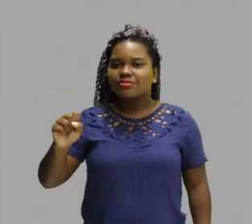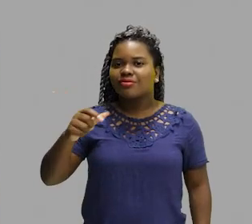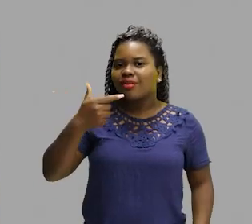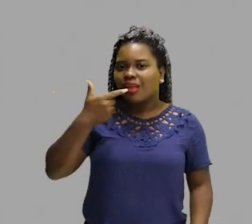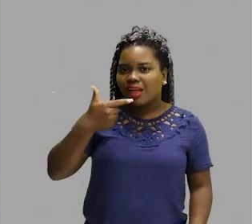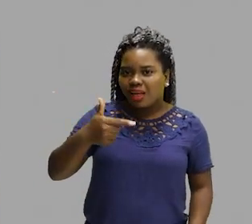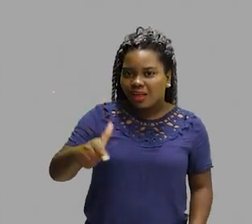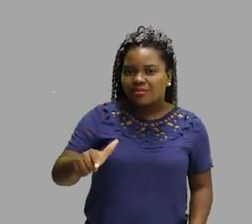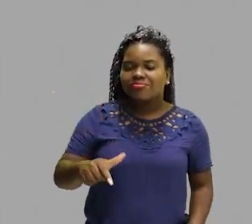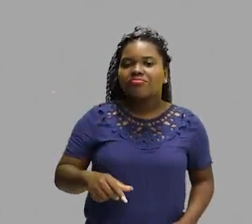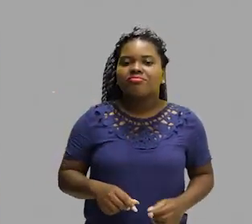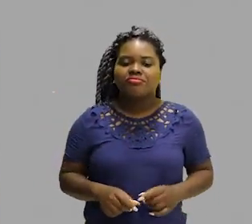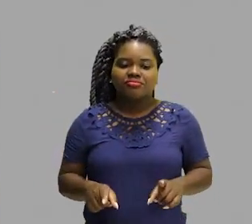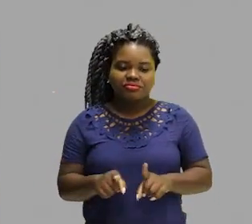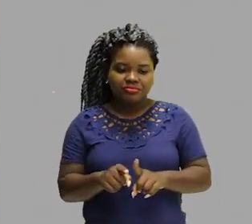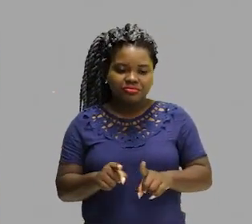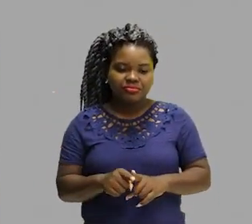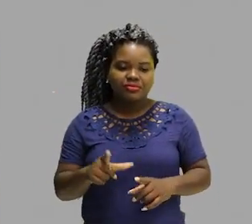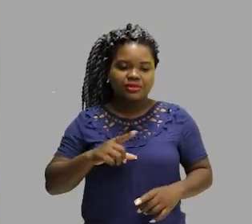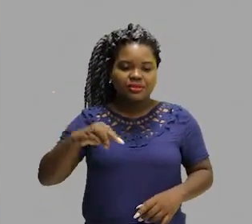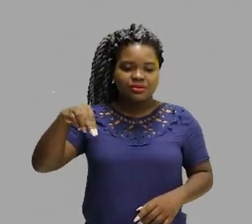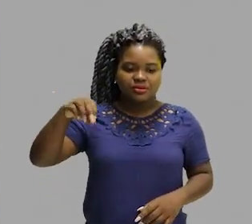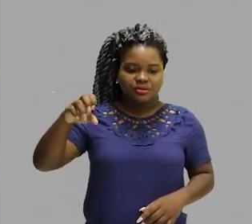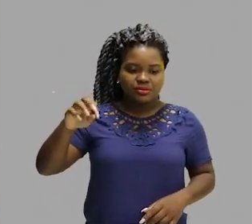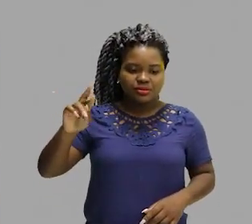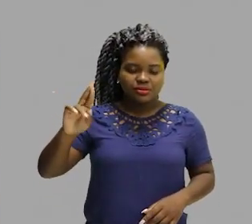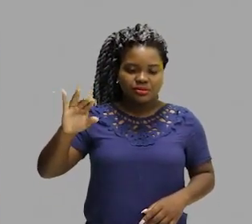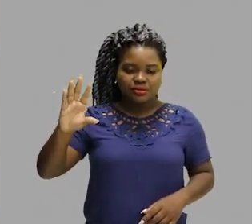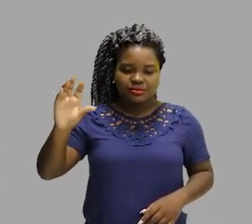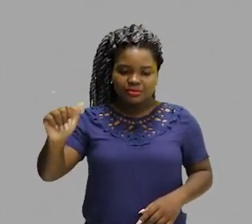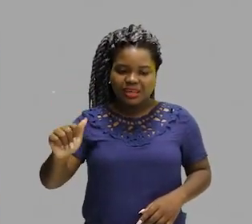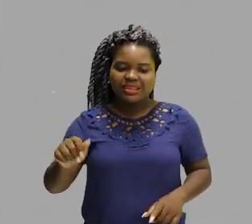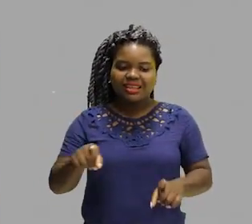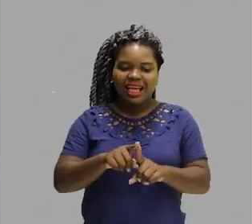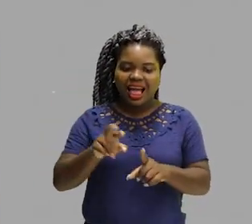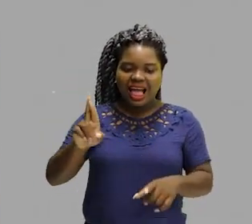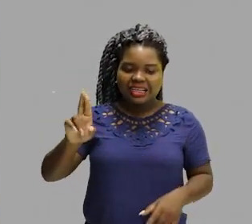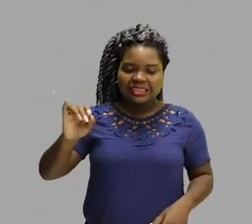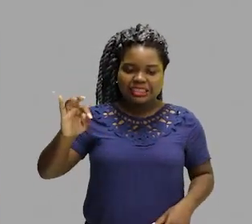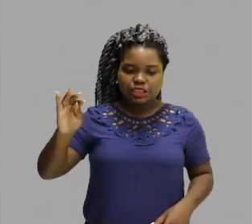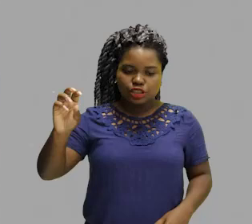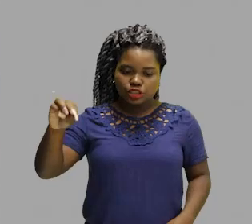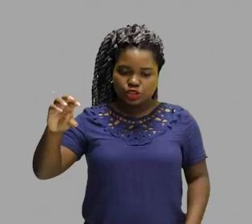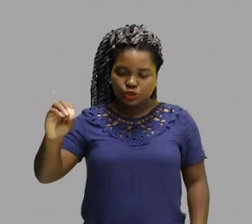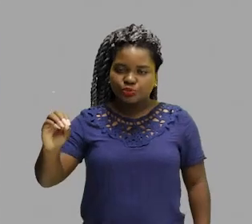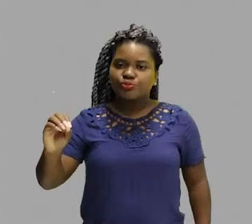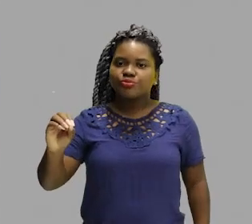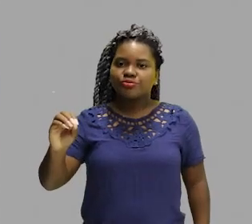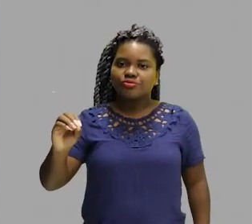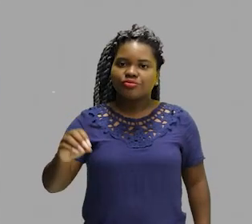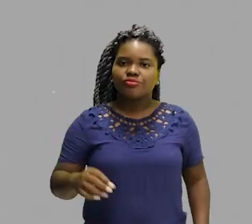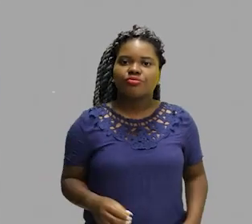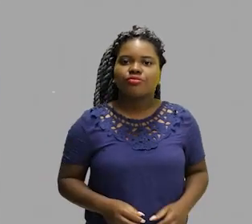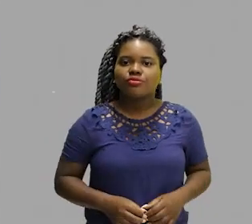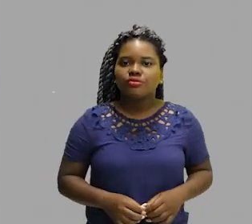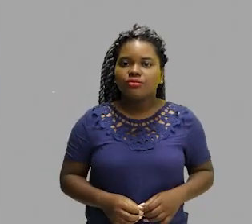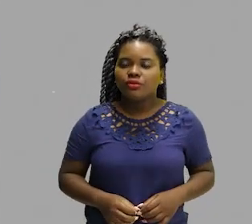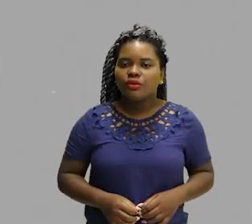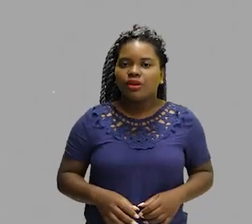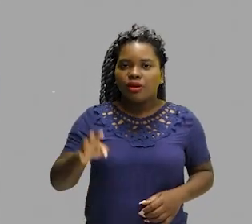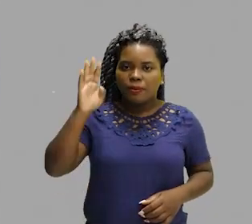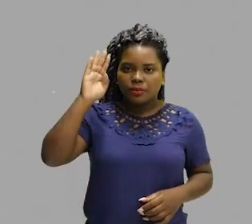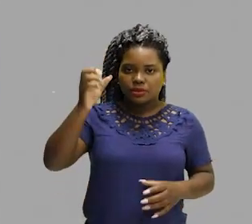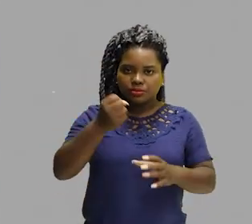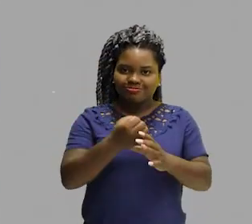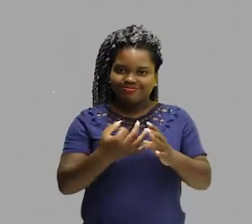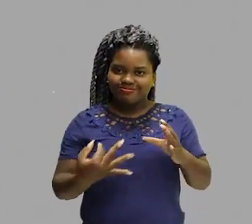e expressividade. O que é essa métrica? Essa medida exata nos versos, tá certo? Então, as principais características